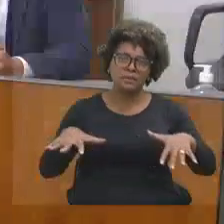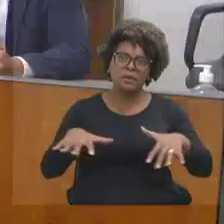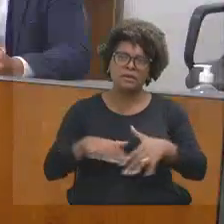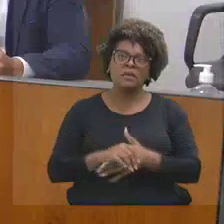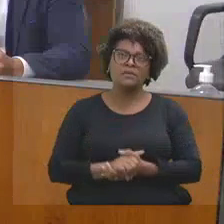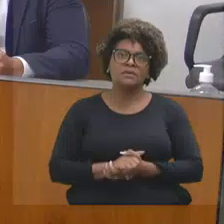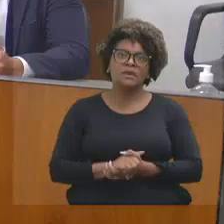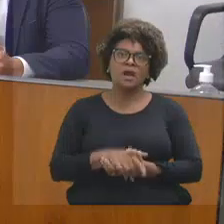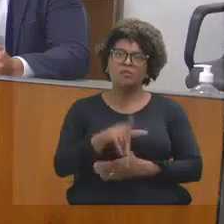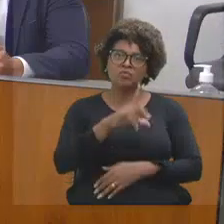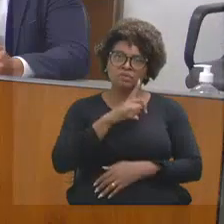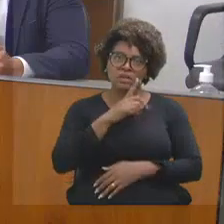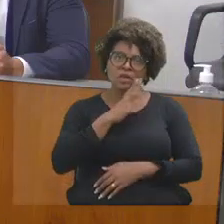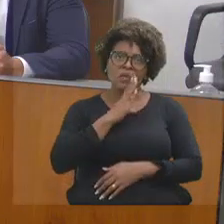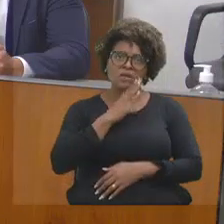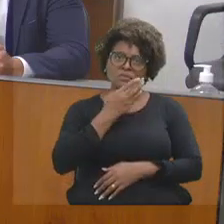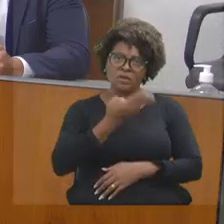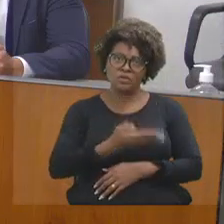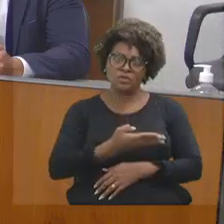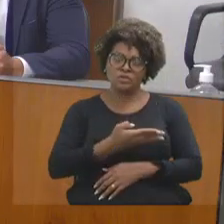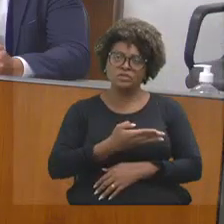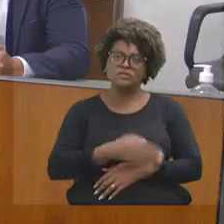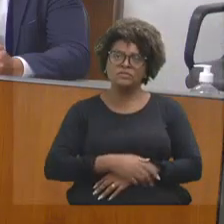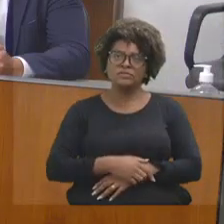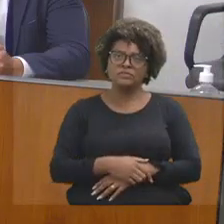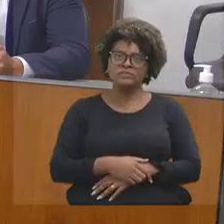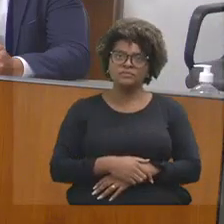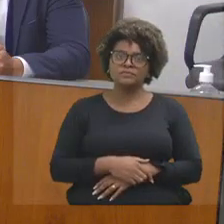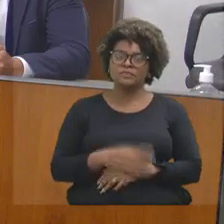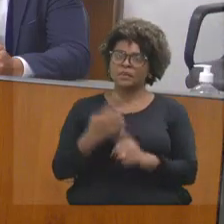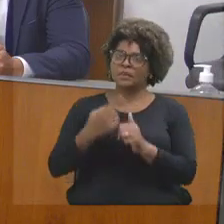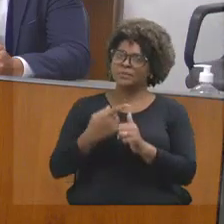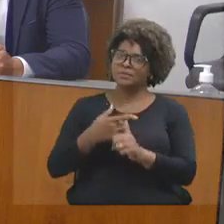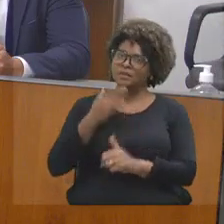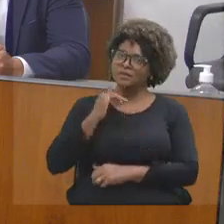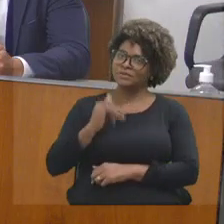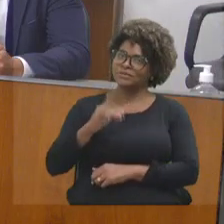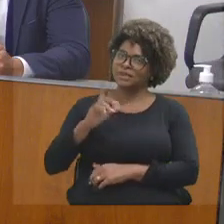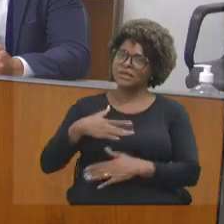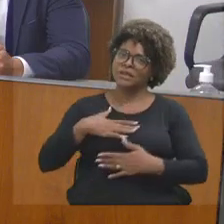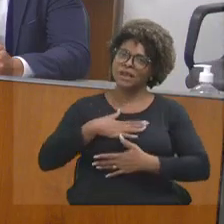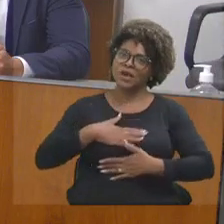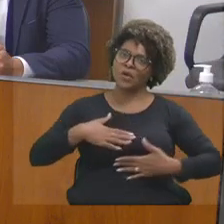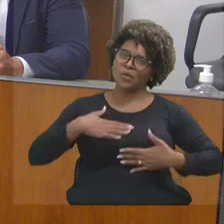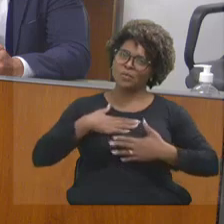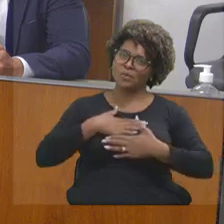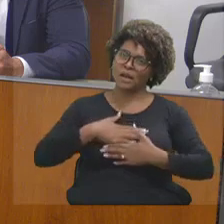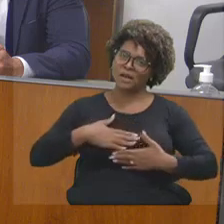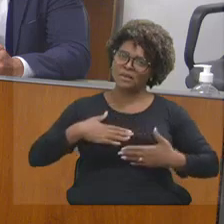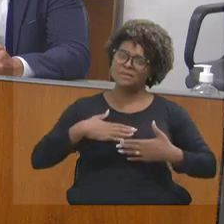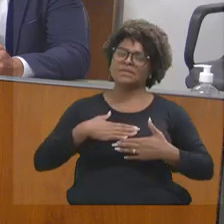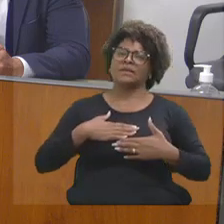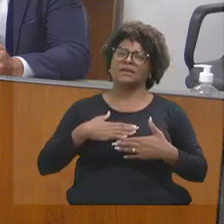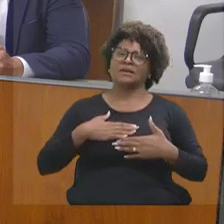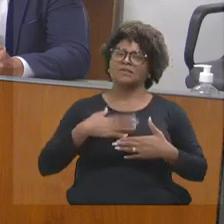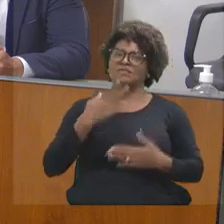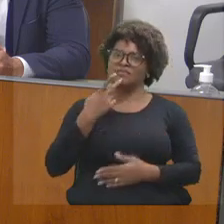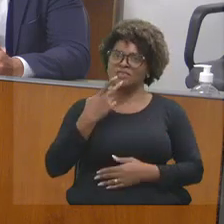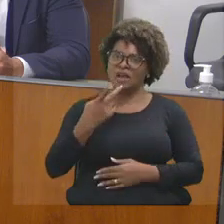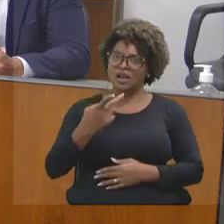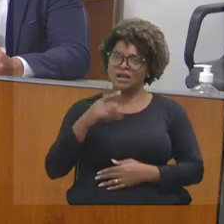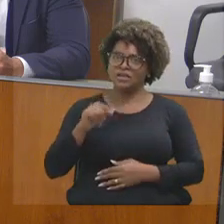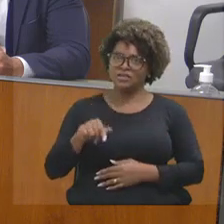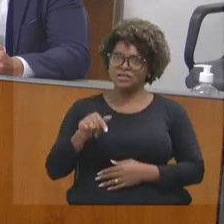Obrigado Deputado primeiro dizer que é sempre um prazer discutir que eu falei mais cedo o senhor não ouviu mas assim nós estamos